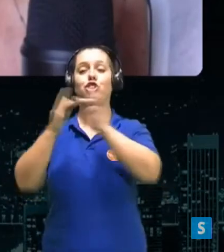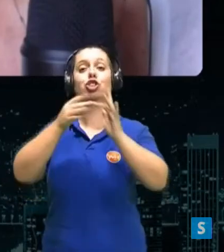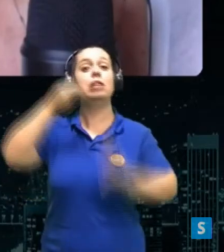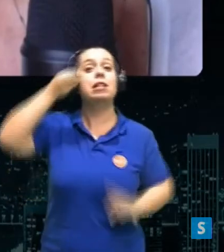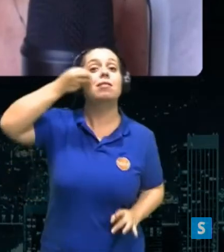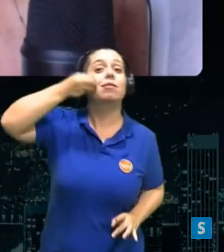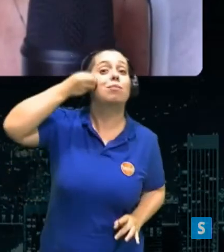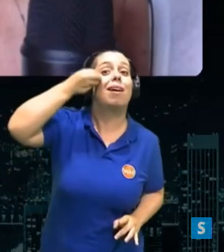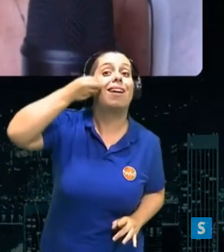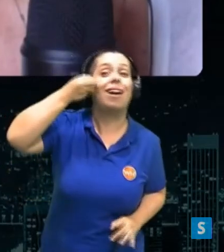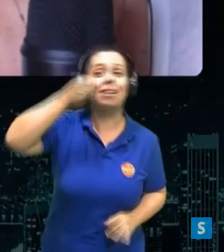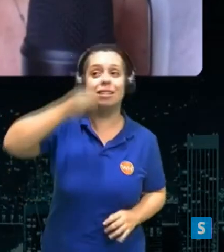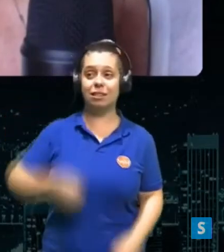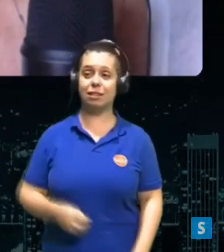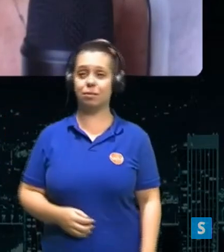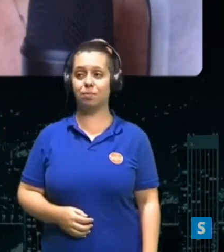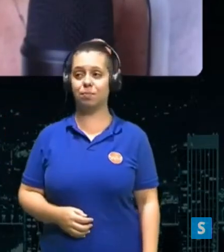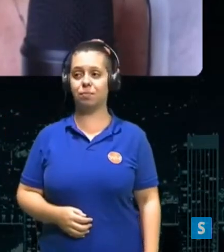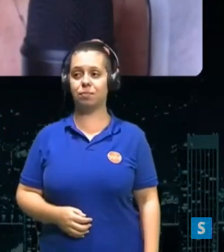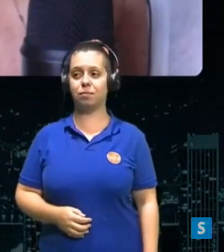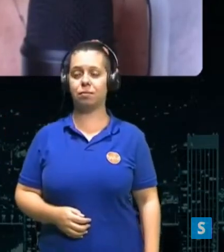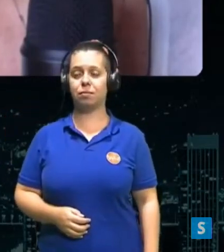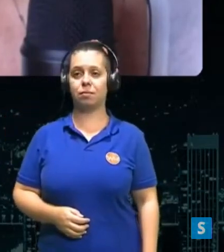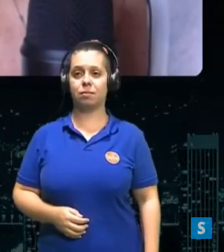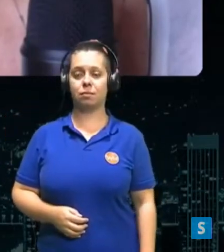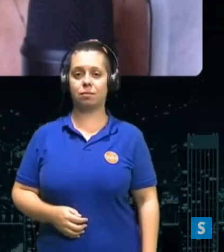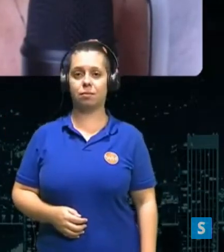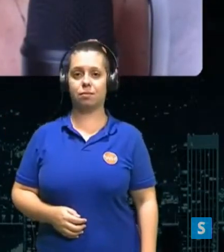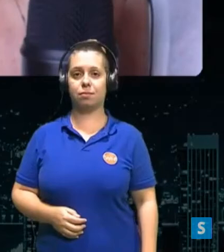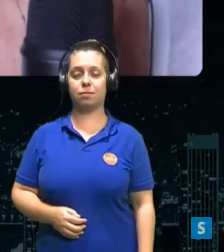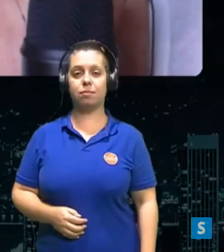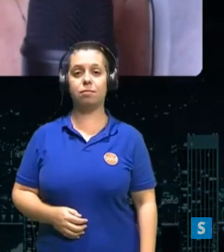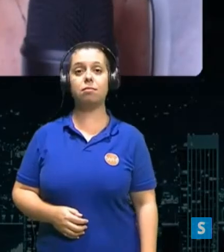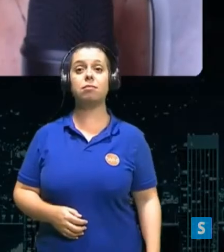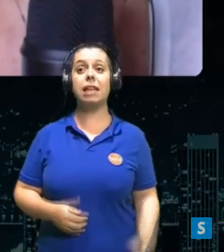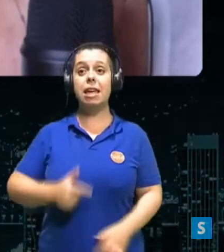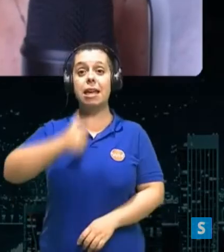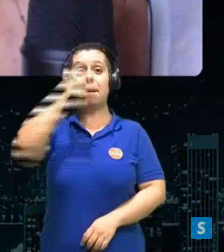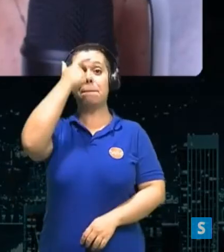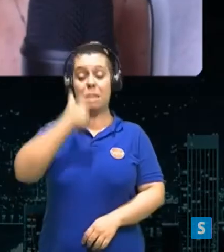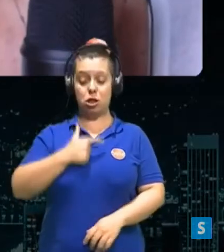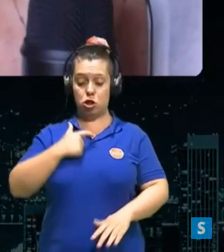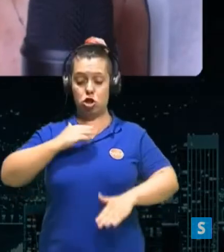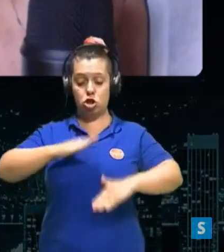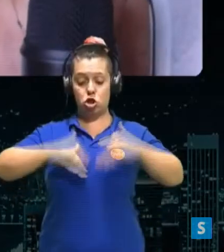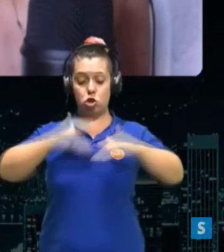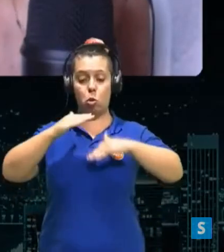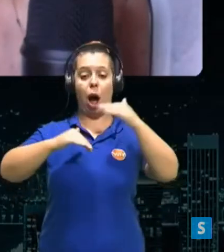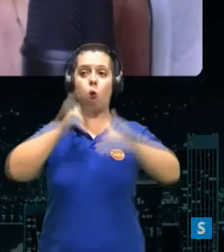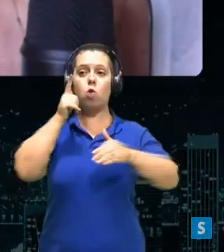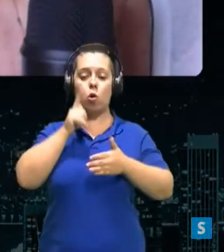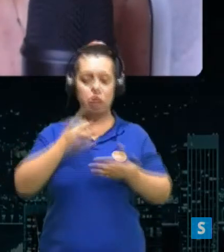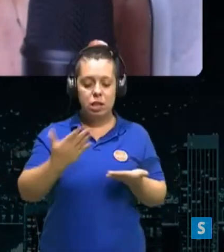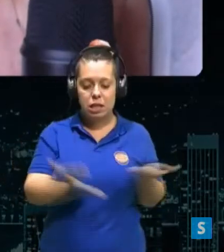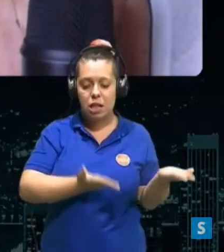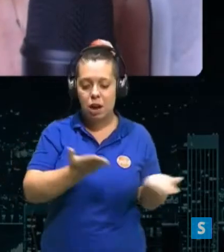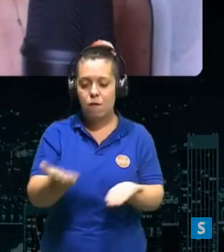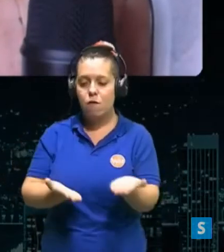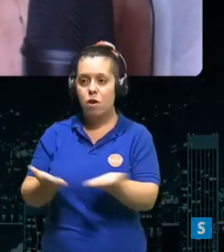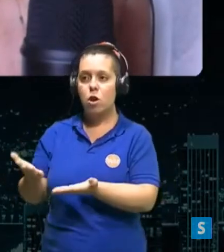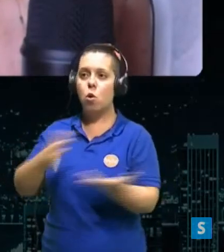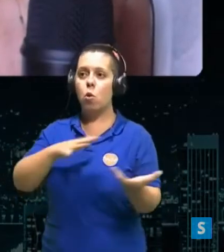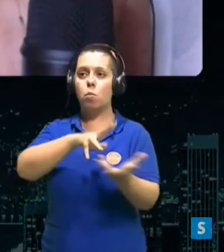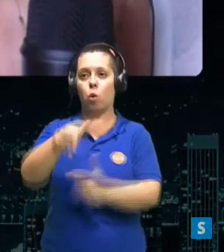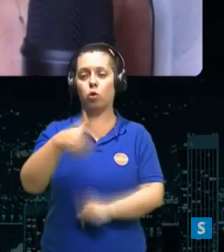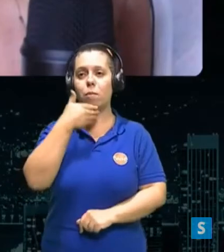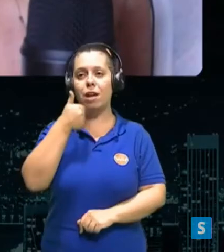e a tem através de um desenvolvimento pessoal a servimos melhor do mundo através dos investimentos